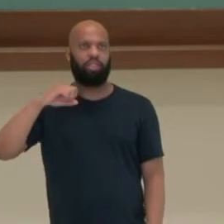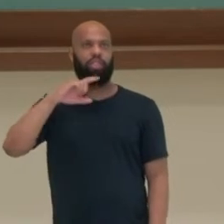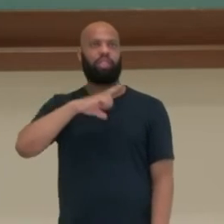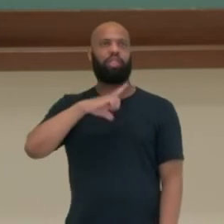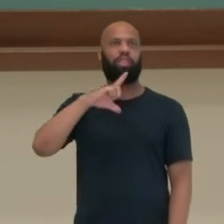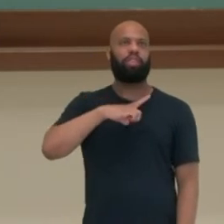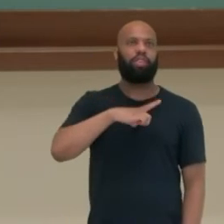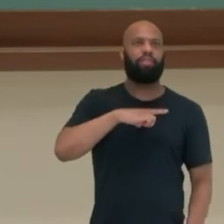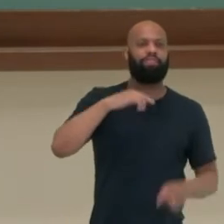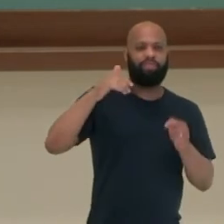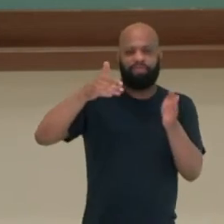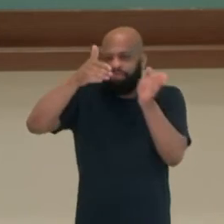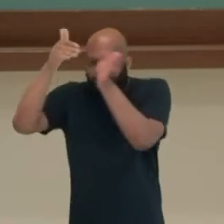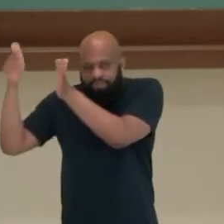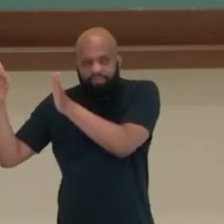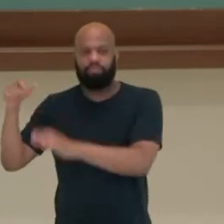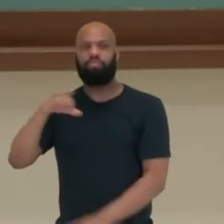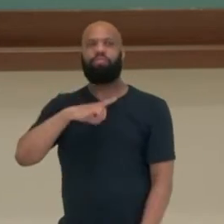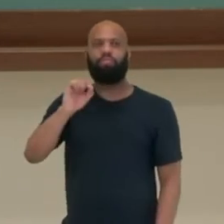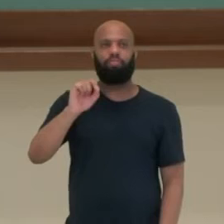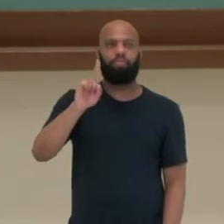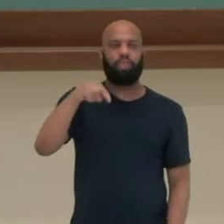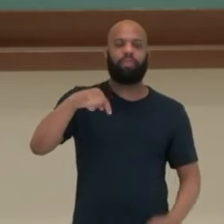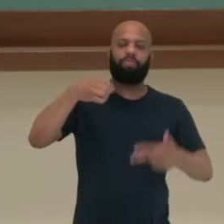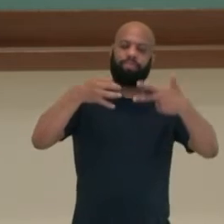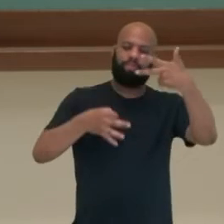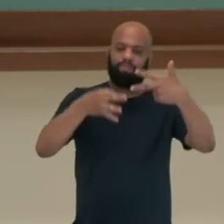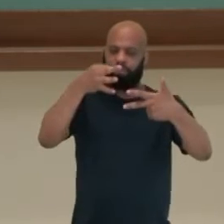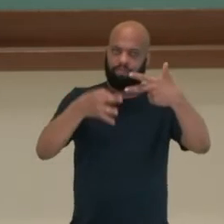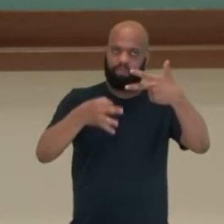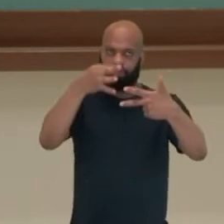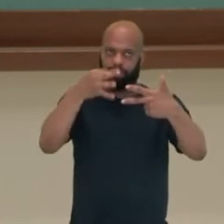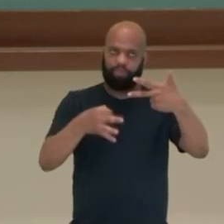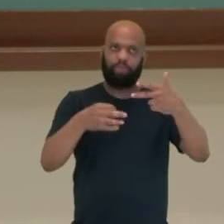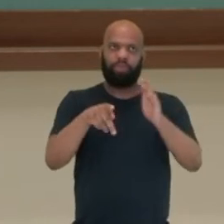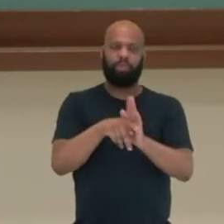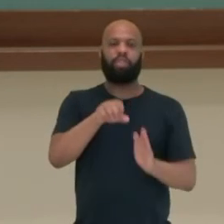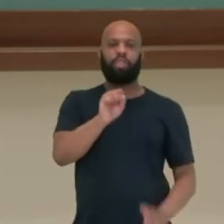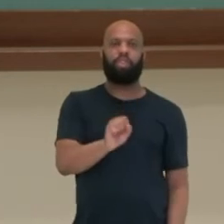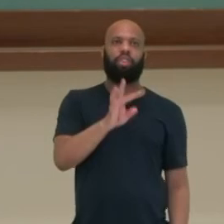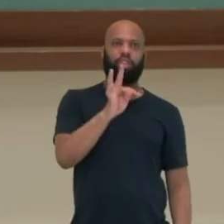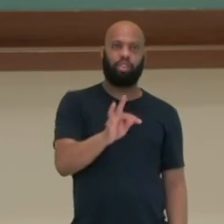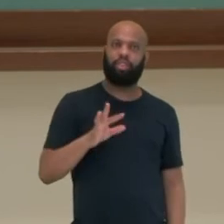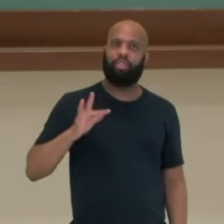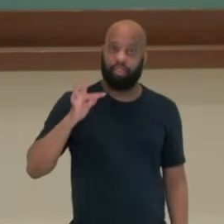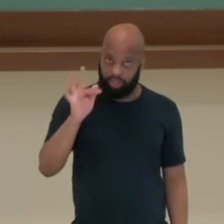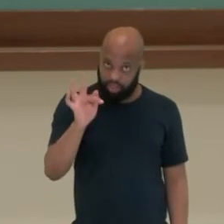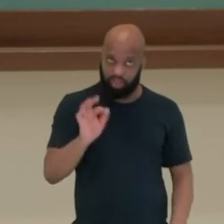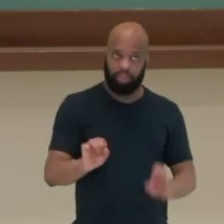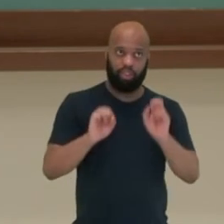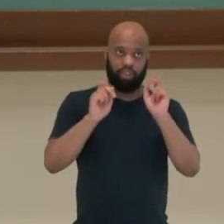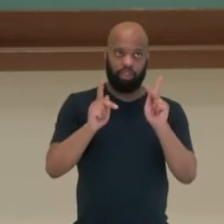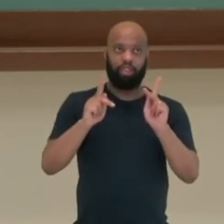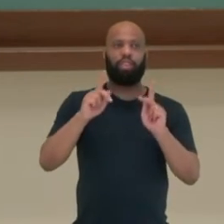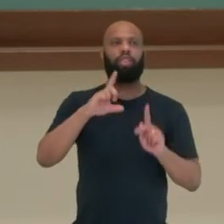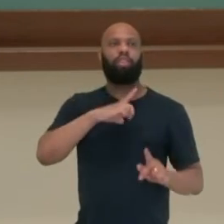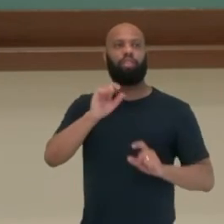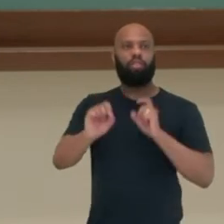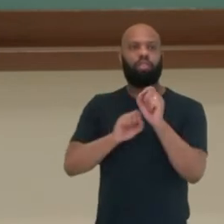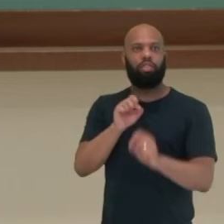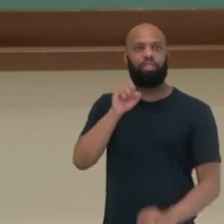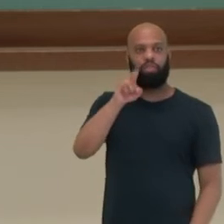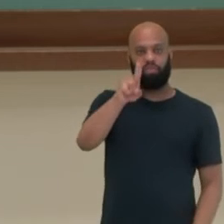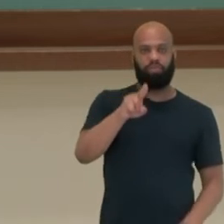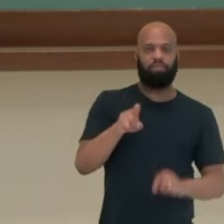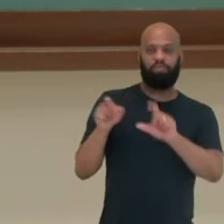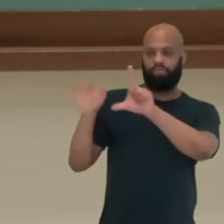E mais ao lado nós temos o Poder Judiciário, prédio do Supremo Tribunal Federal. Apontando o seu